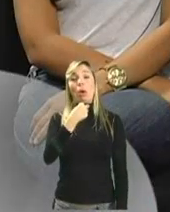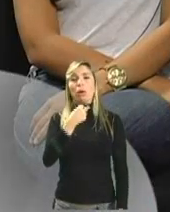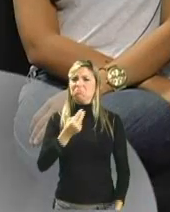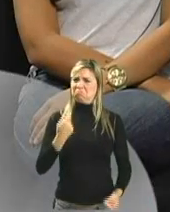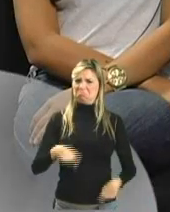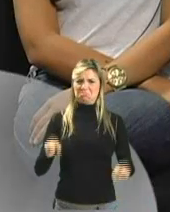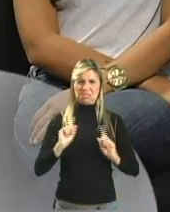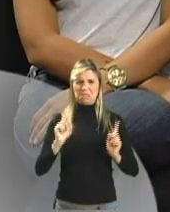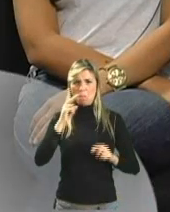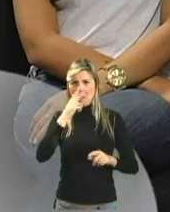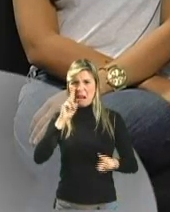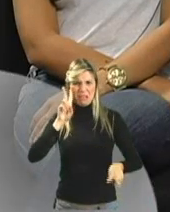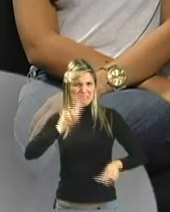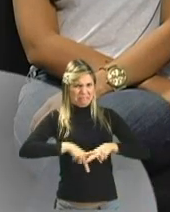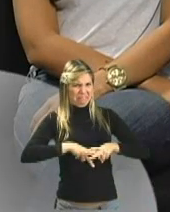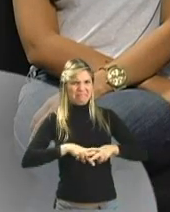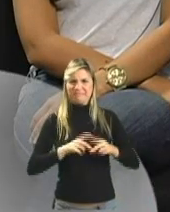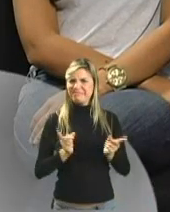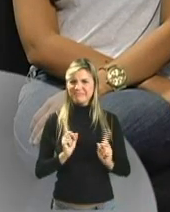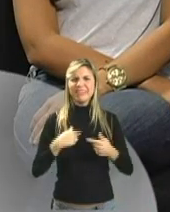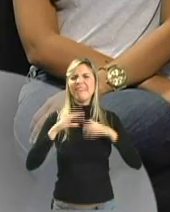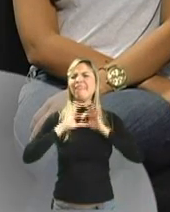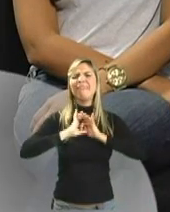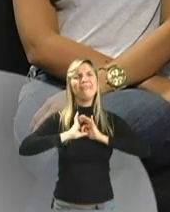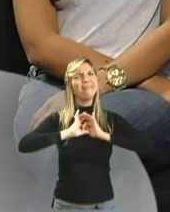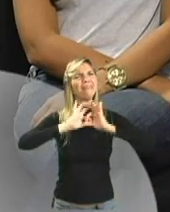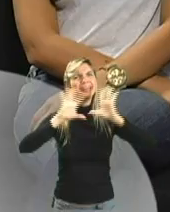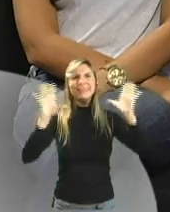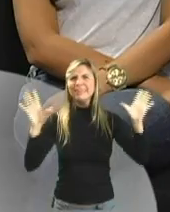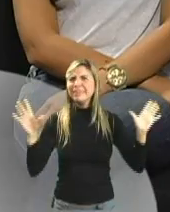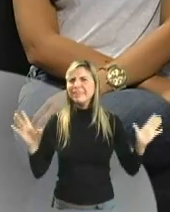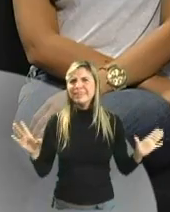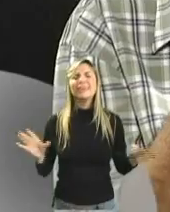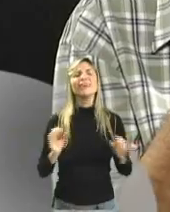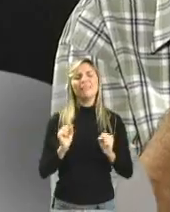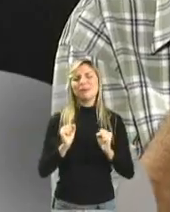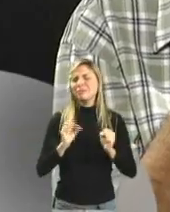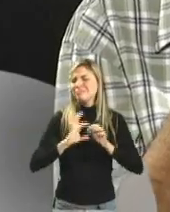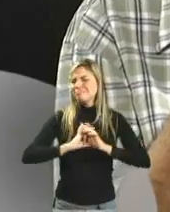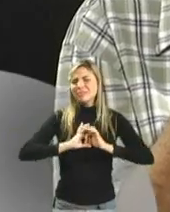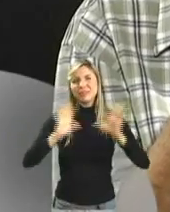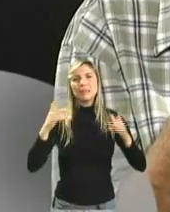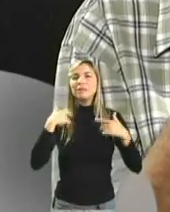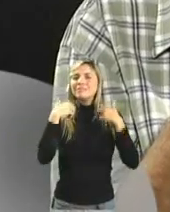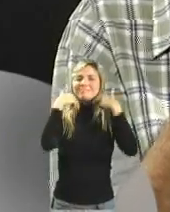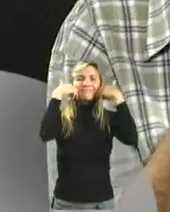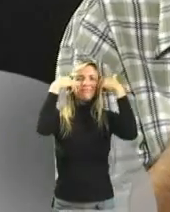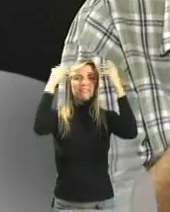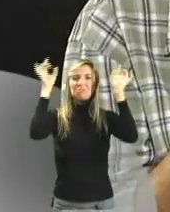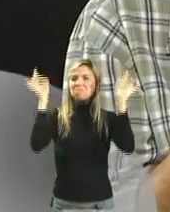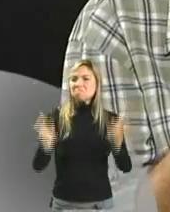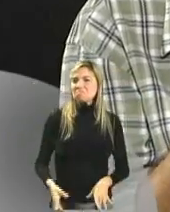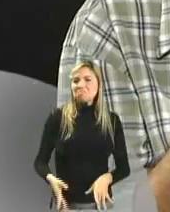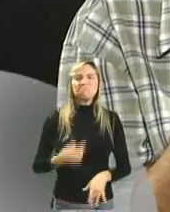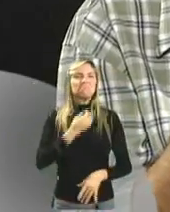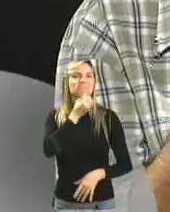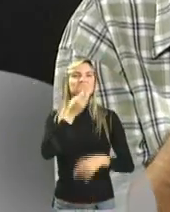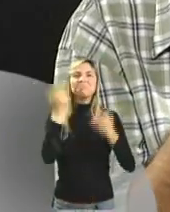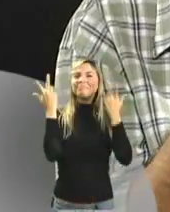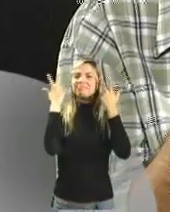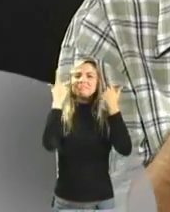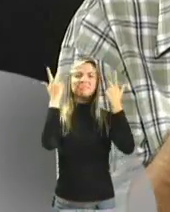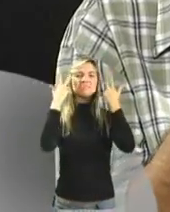tensão em cima da ostomia em si e possam, né, de repente, ficar mais desinibidos